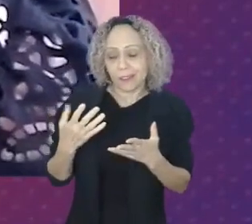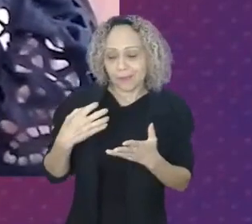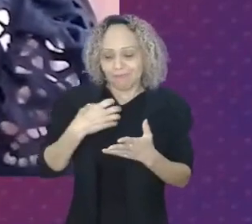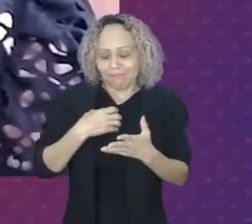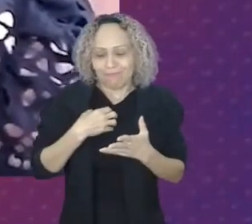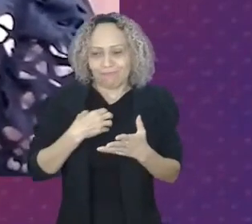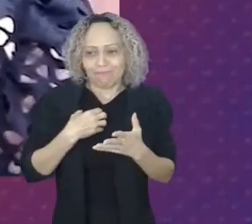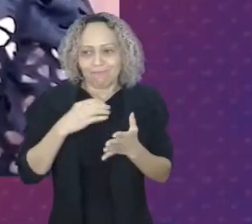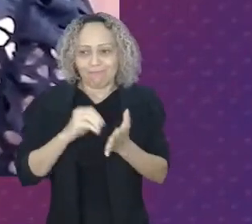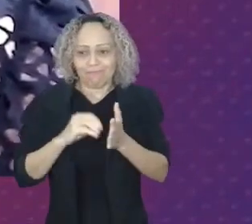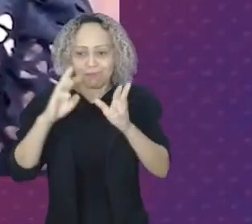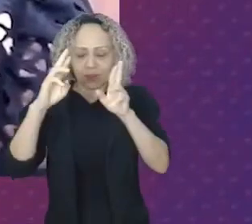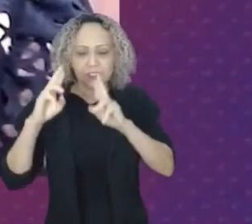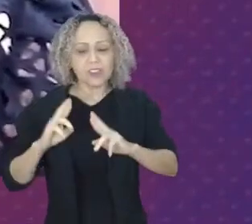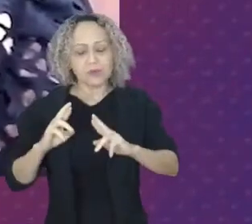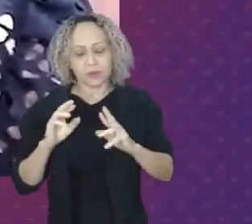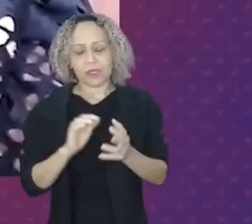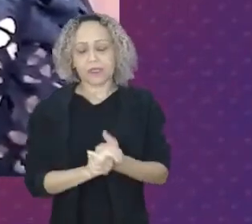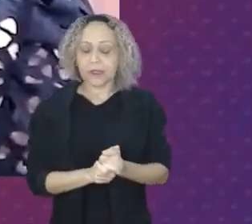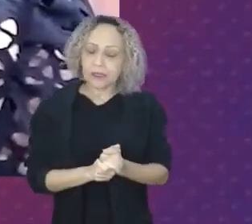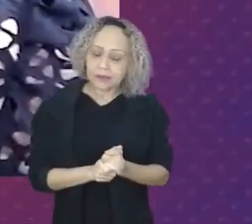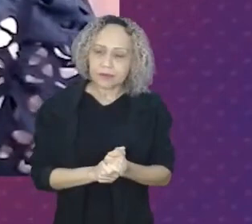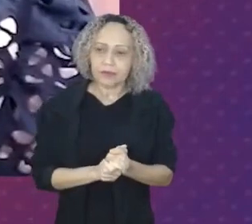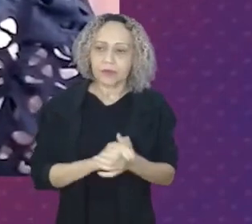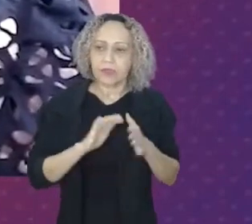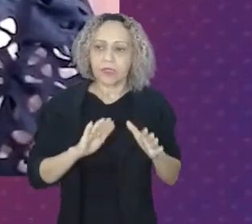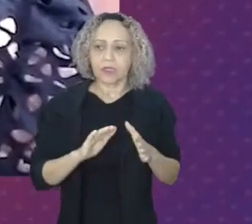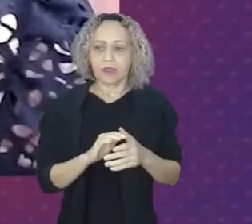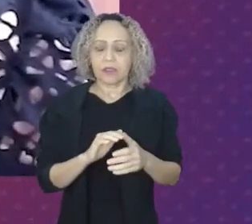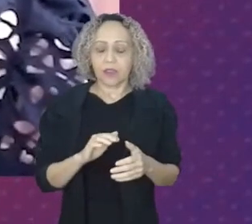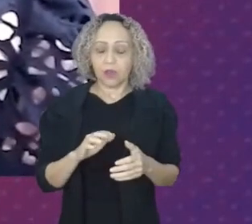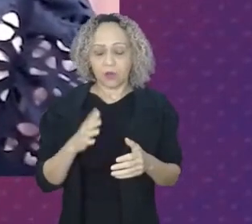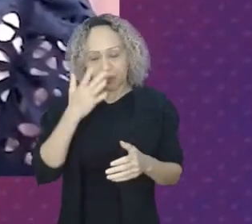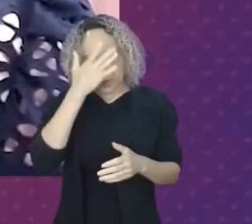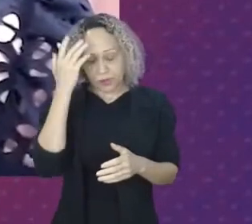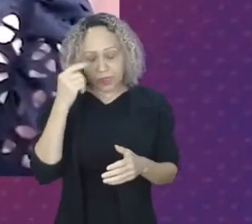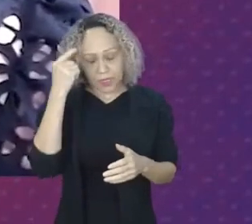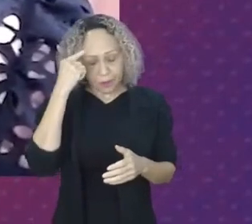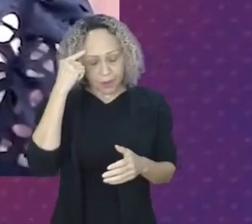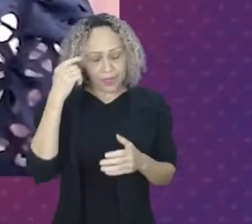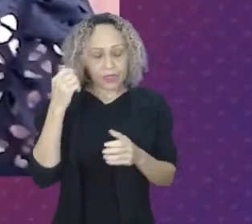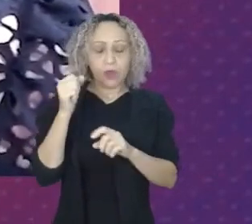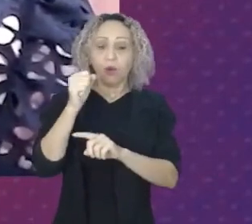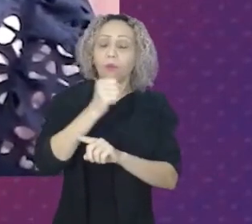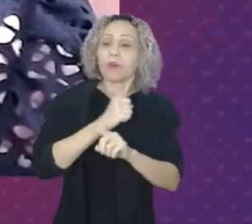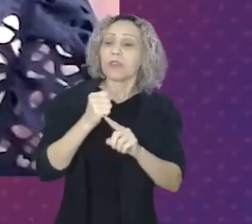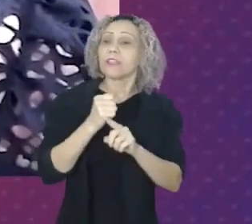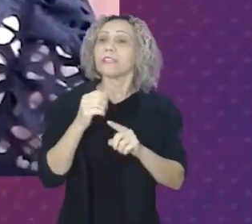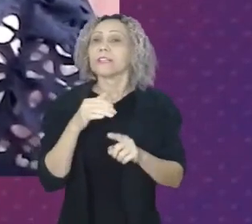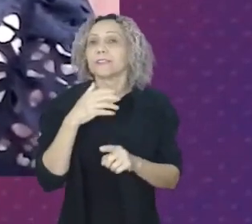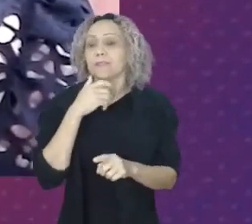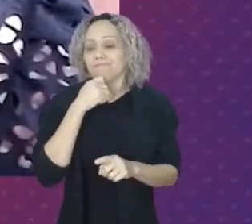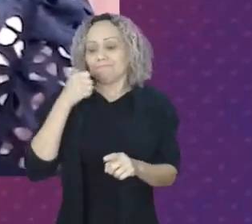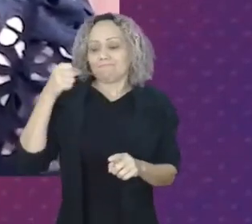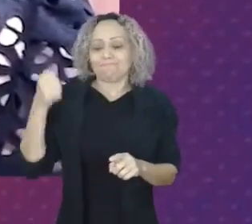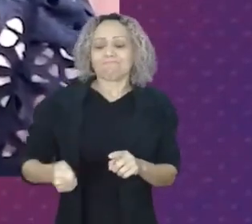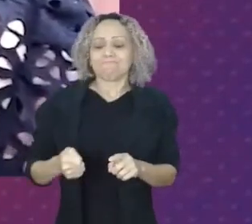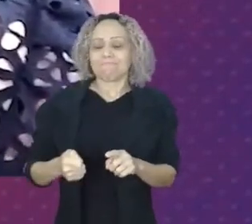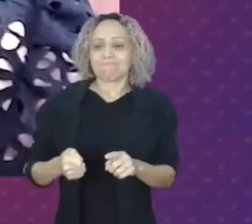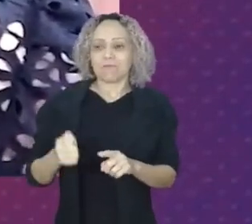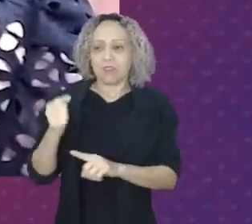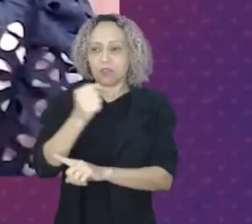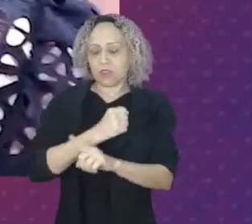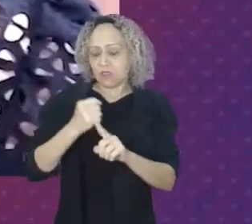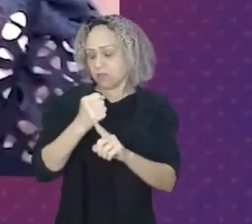enquanto cidadãos que pensam uma sociedade mais humanizada, de fazer com que essa nossa sociedade se reencontre